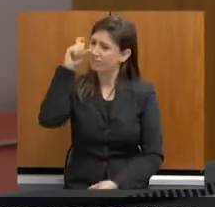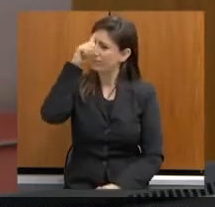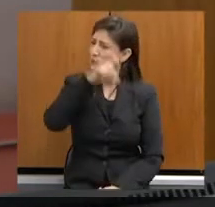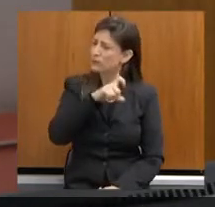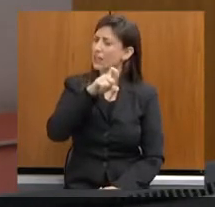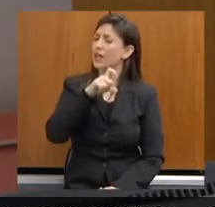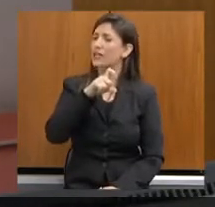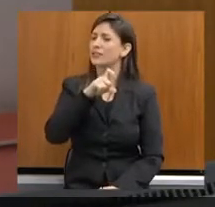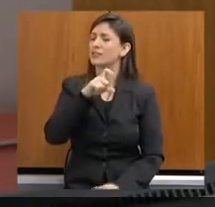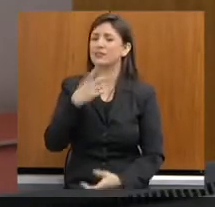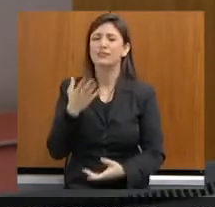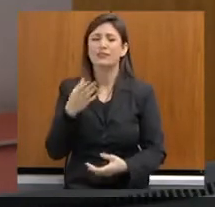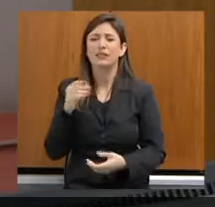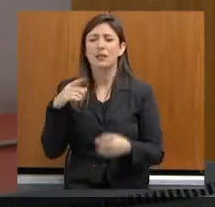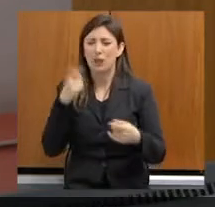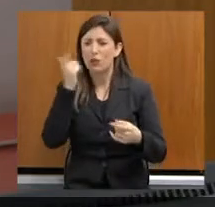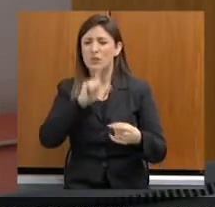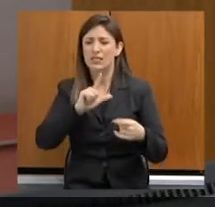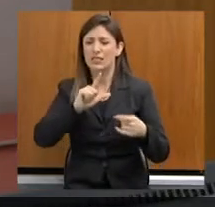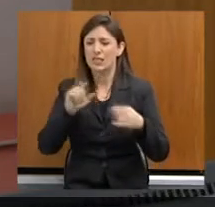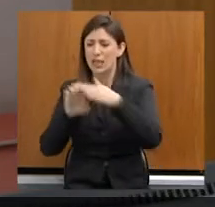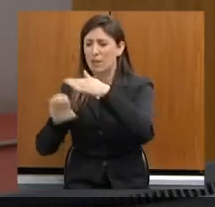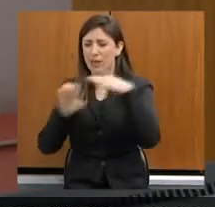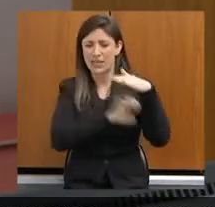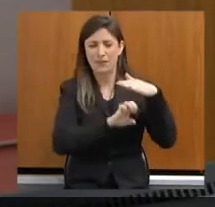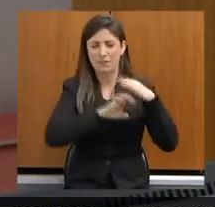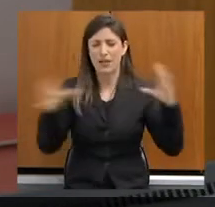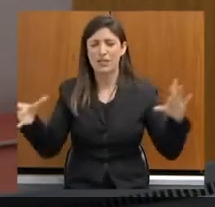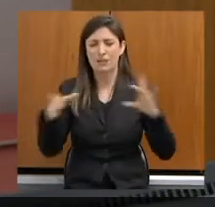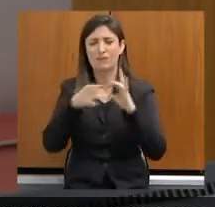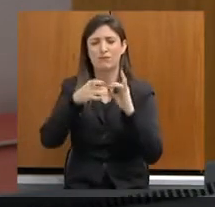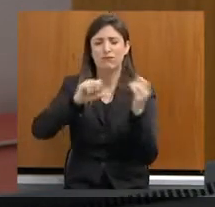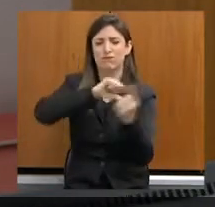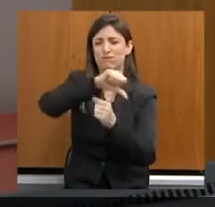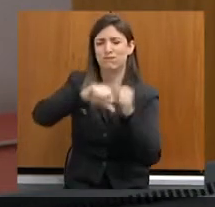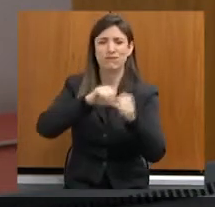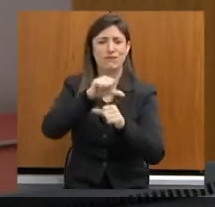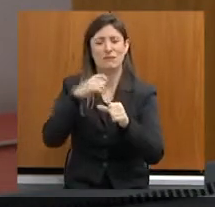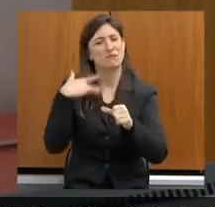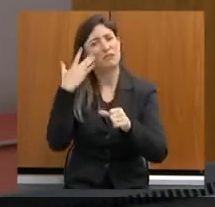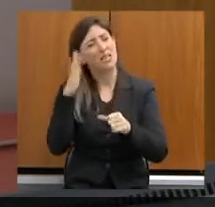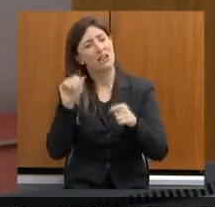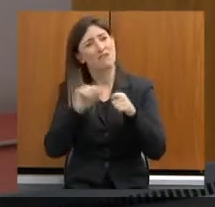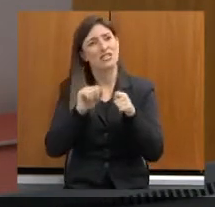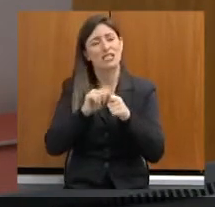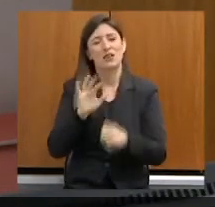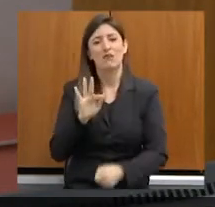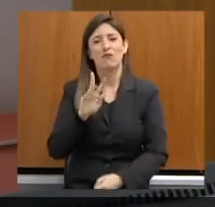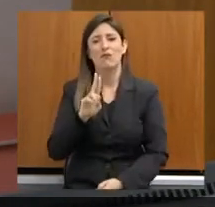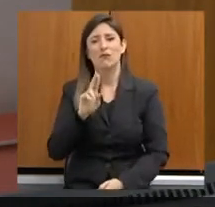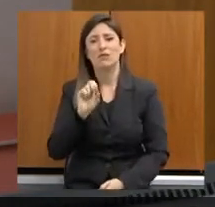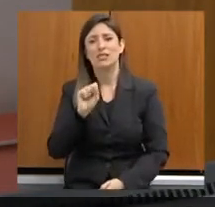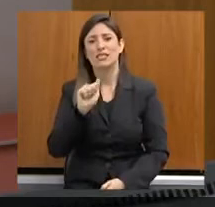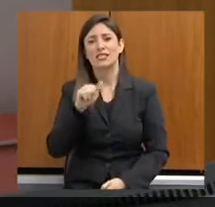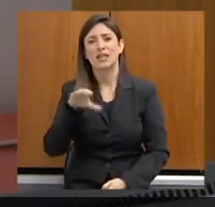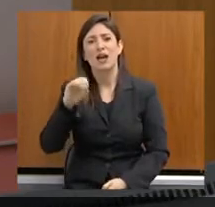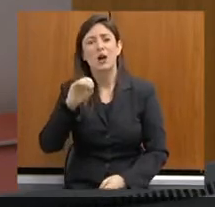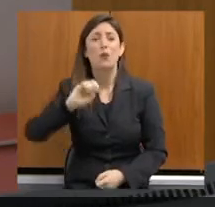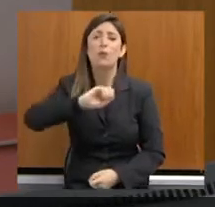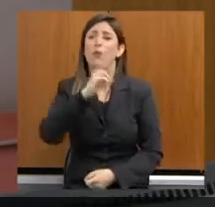integração dessas duas empresas a gente nem chegou a definir-se teria fusão incorporação ou como seria feito